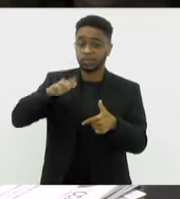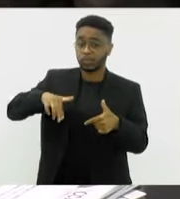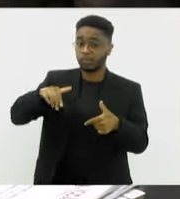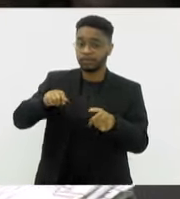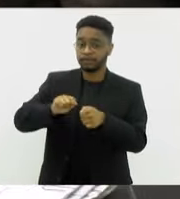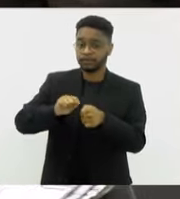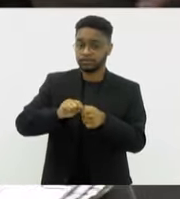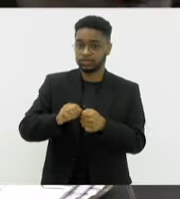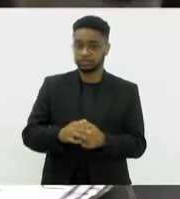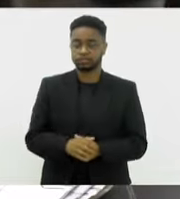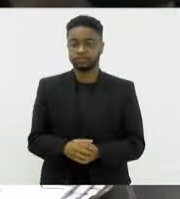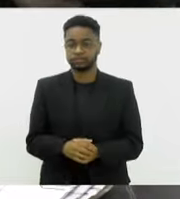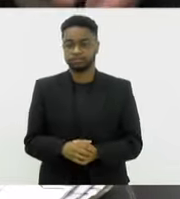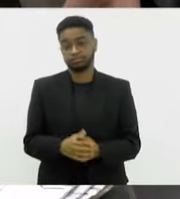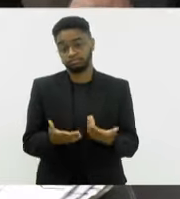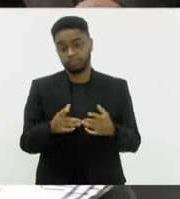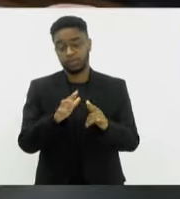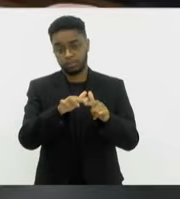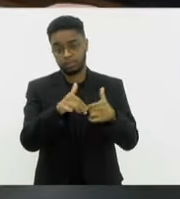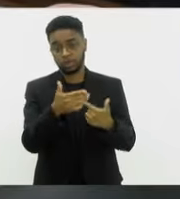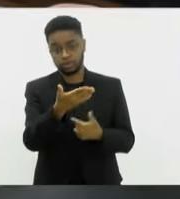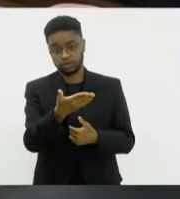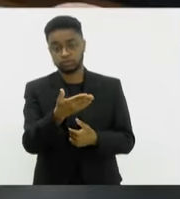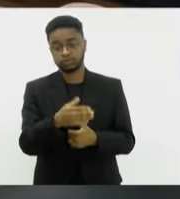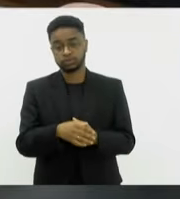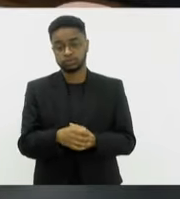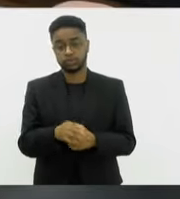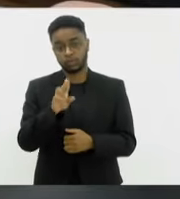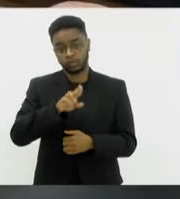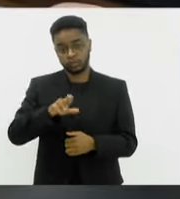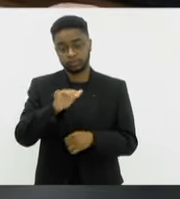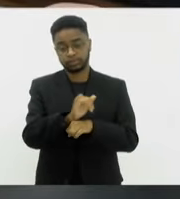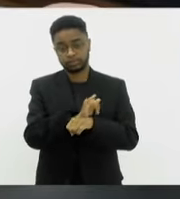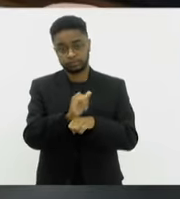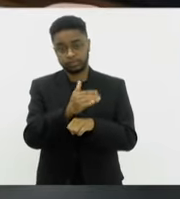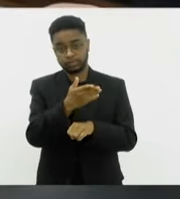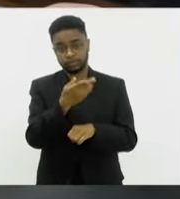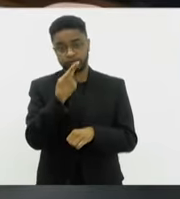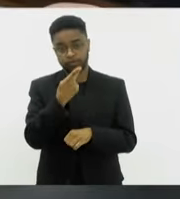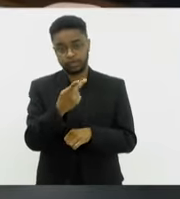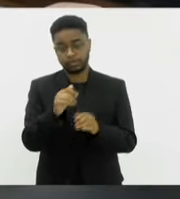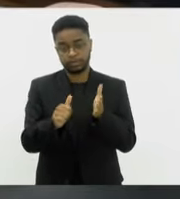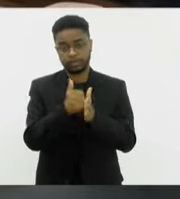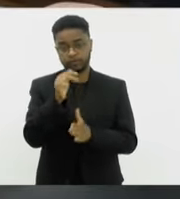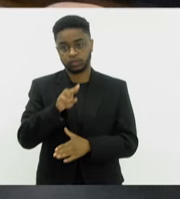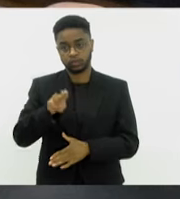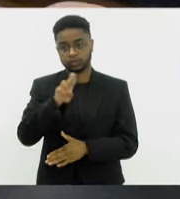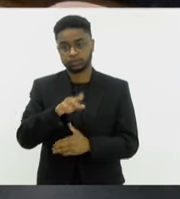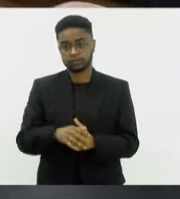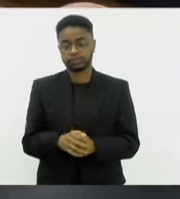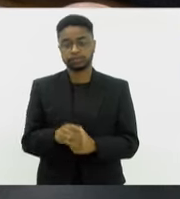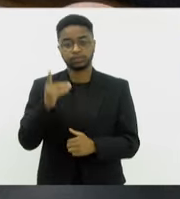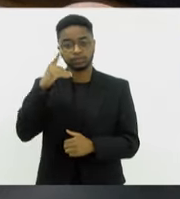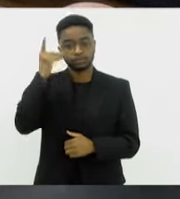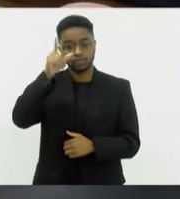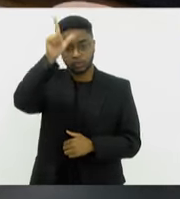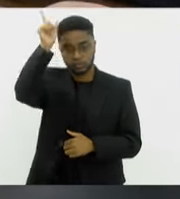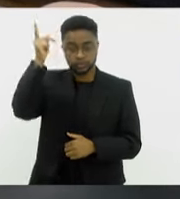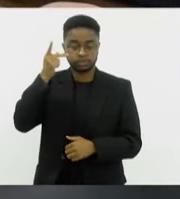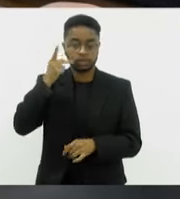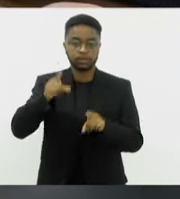exercido. Sim, precedente nesse sentido, usando esse dispositivo pela primeira vez. Deputado Luiz Paulo, deputado